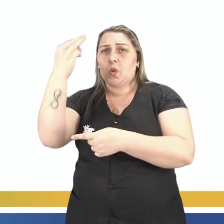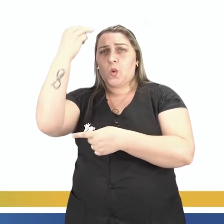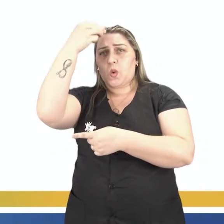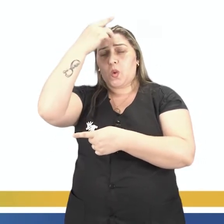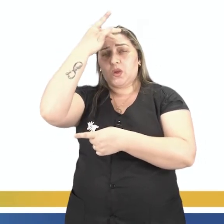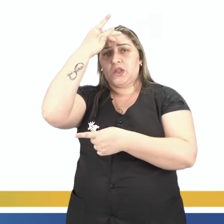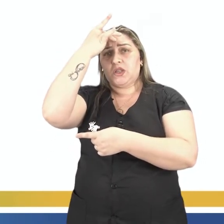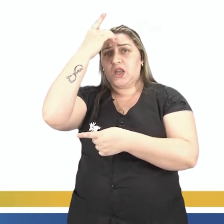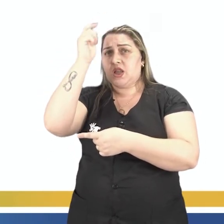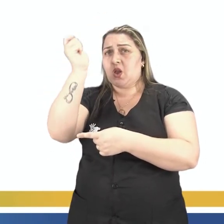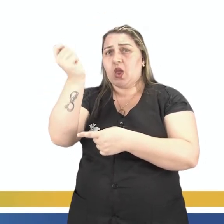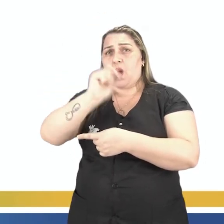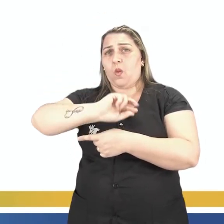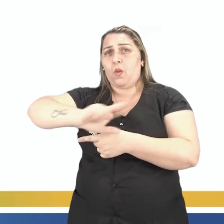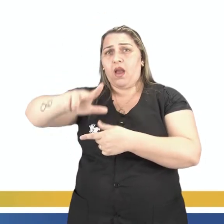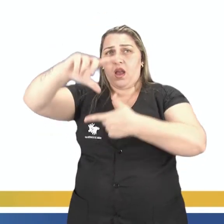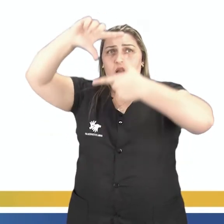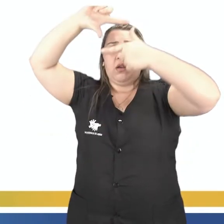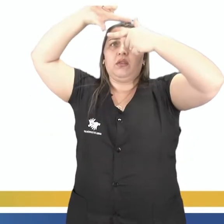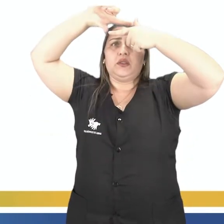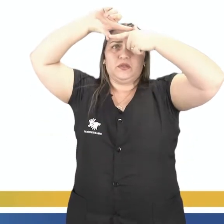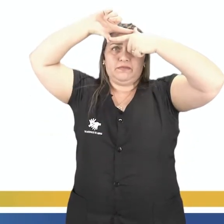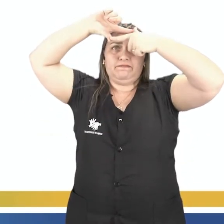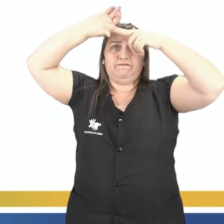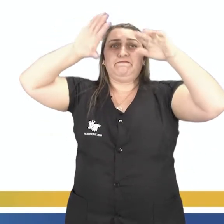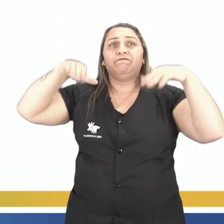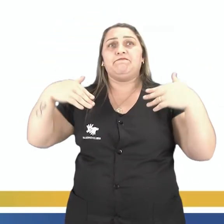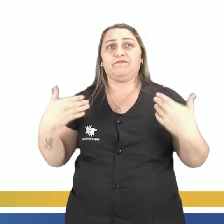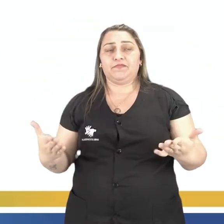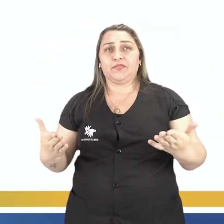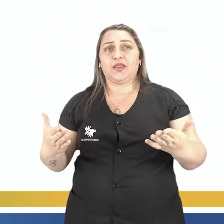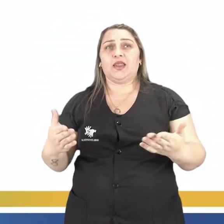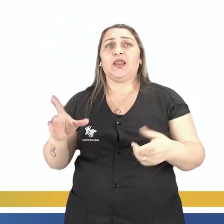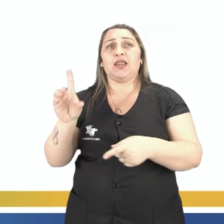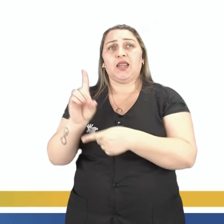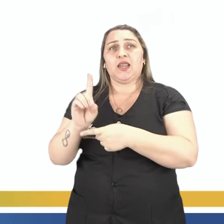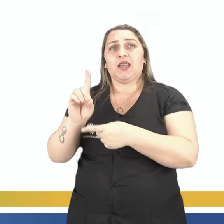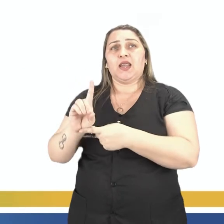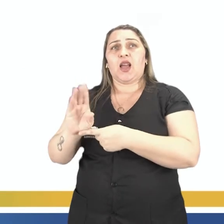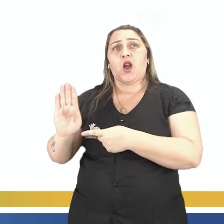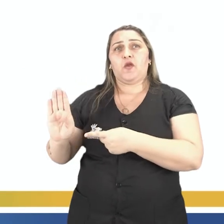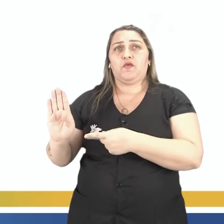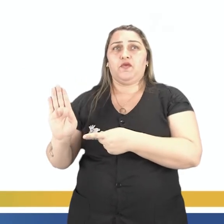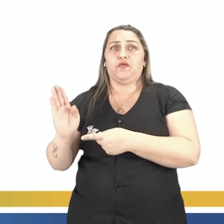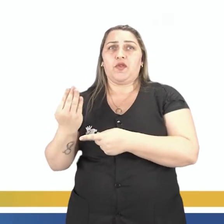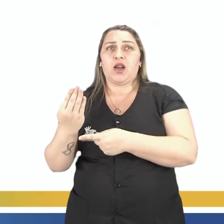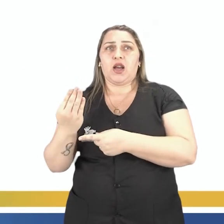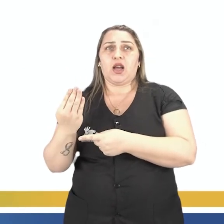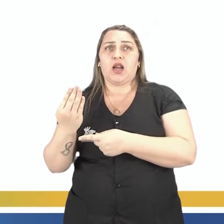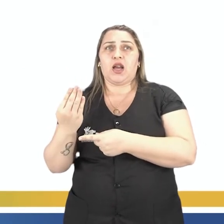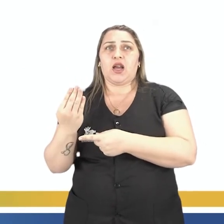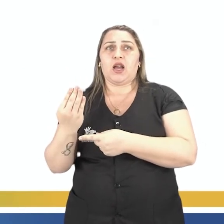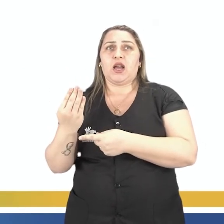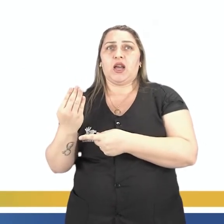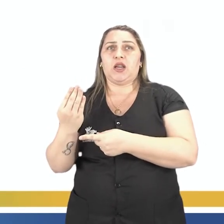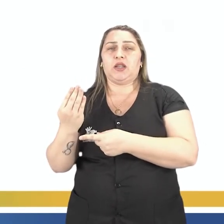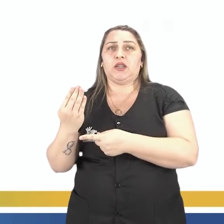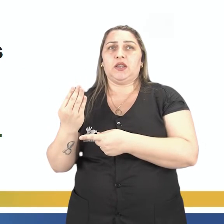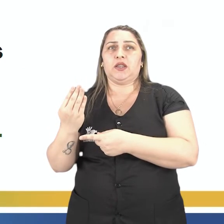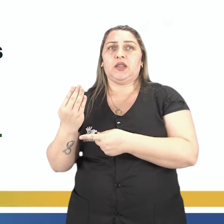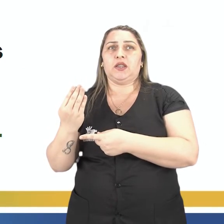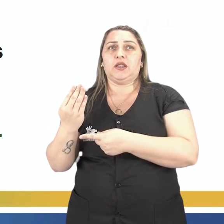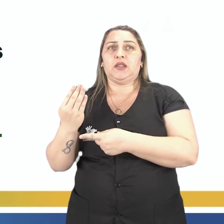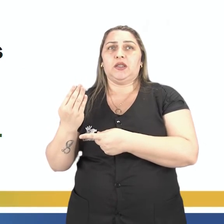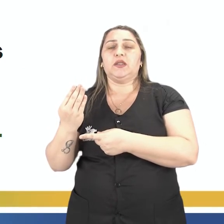muito menos dominado por alguma ideologia. Então, falsa consciência ou neblina ideológica?